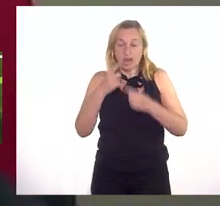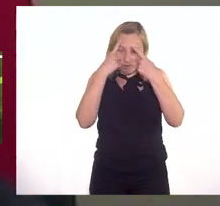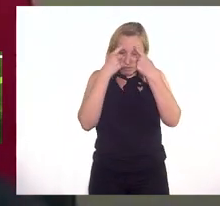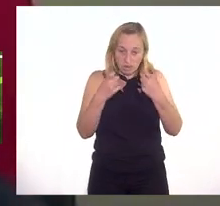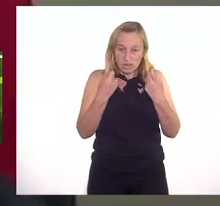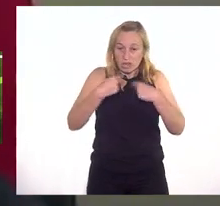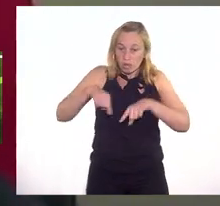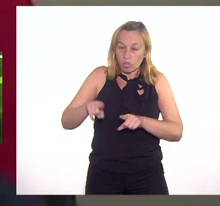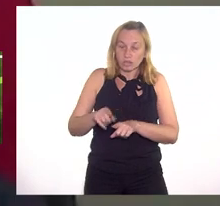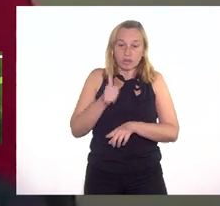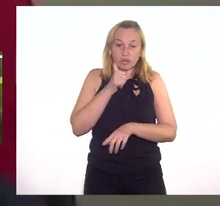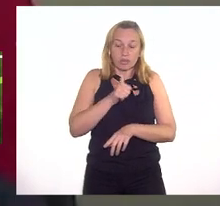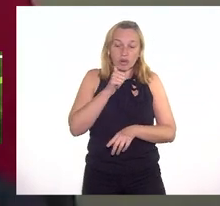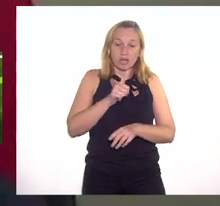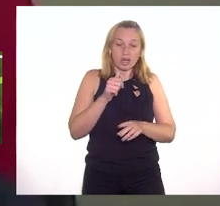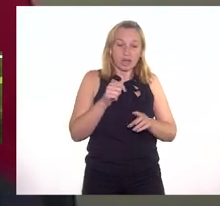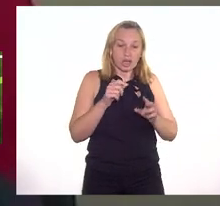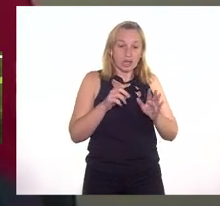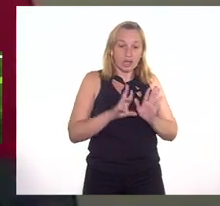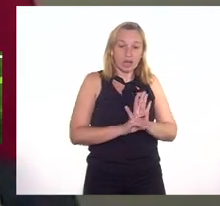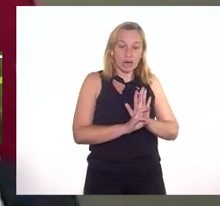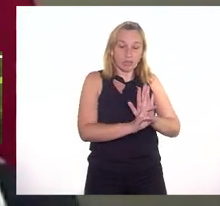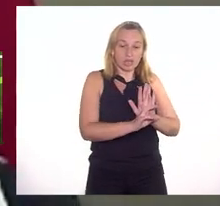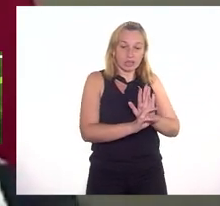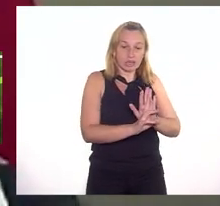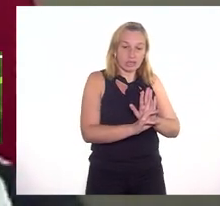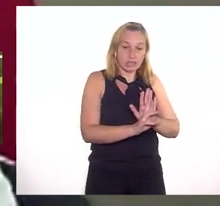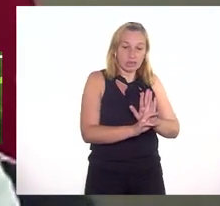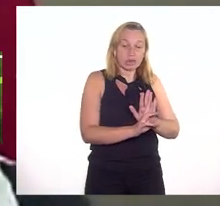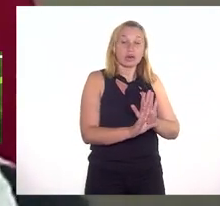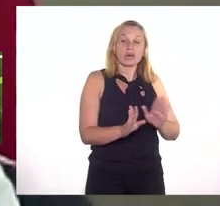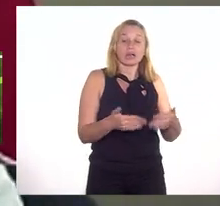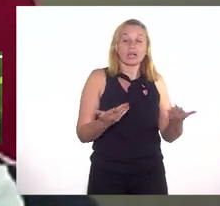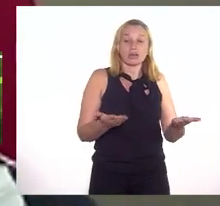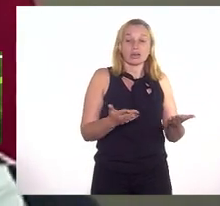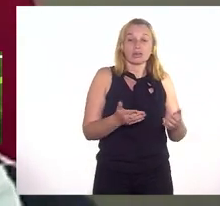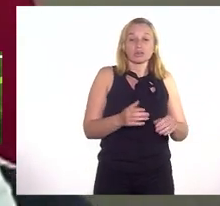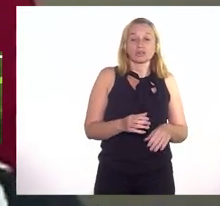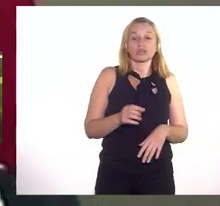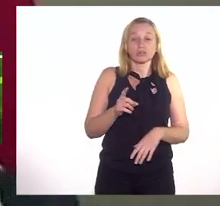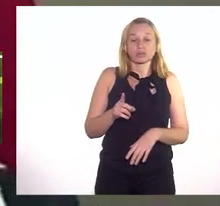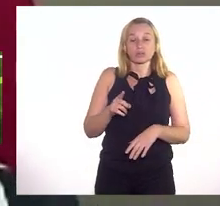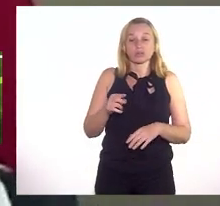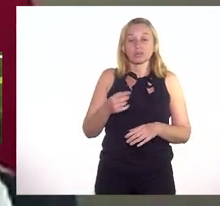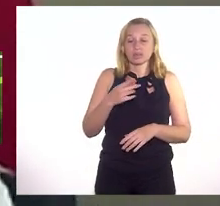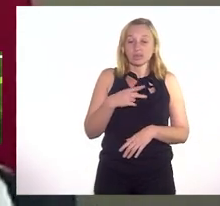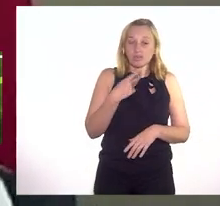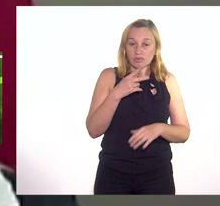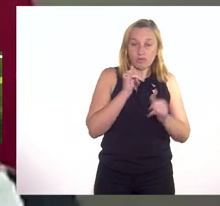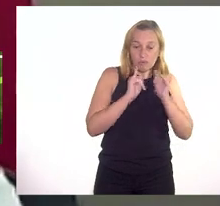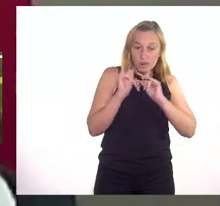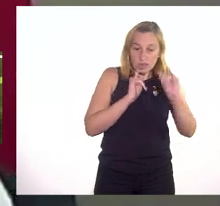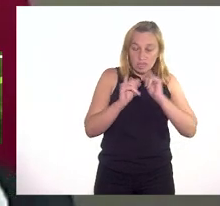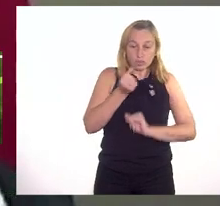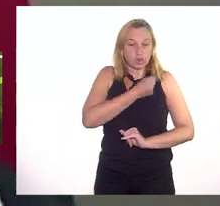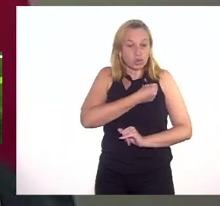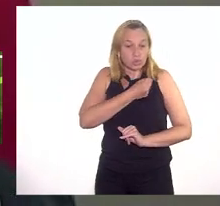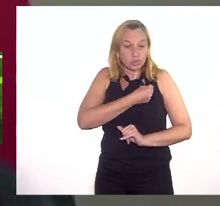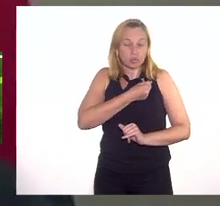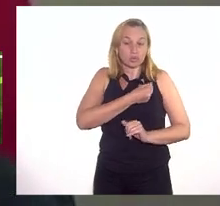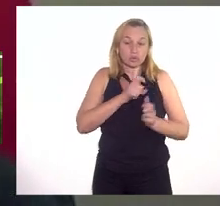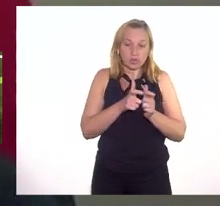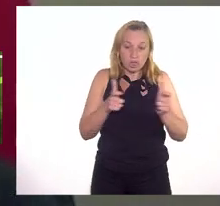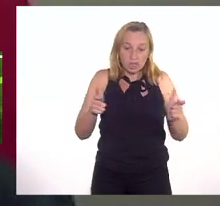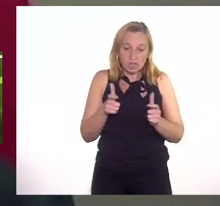contra a mulher ganhou visibilidade através do dossiê mulher e do banco de dados da Polícia Civil. Então, acho que vai um